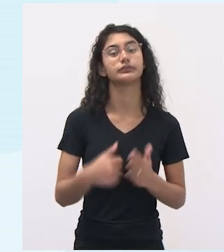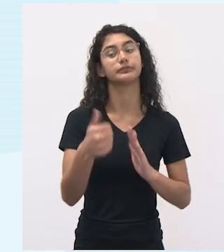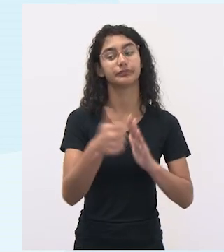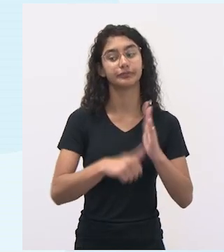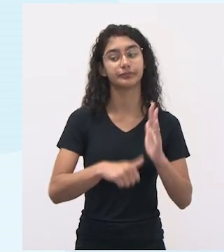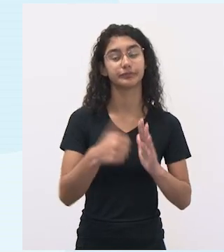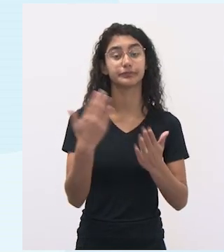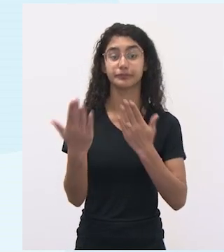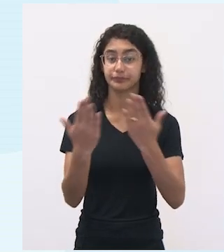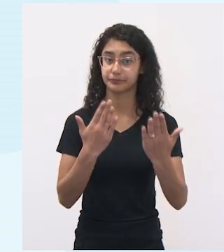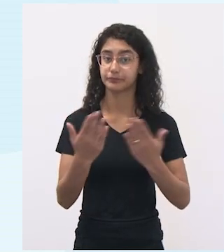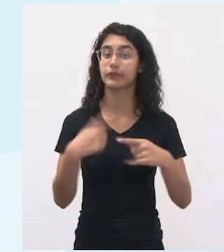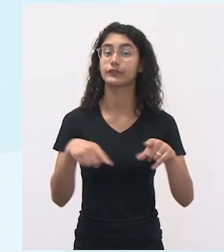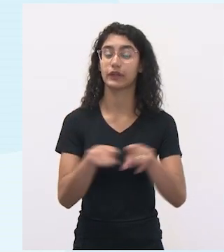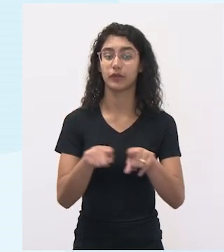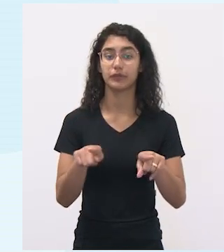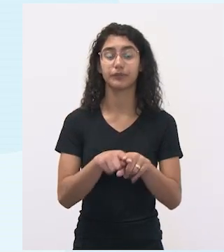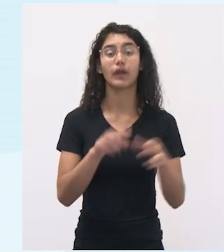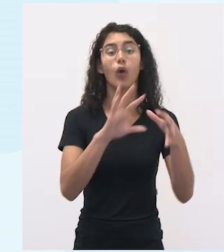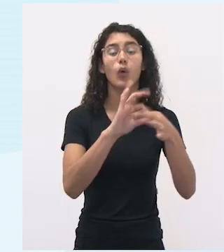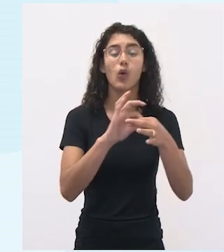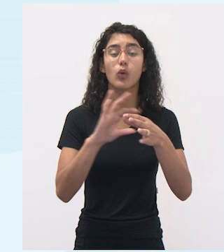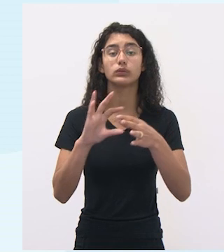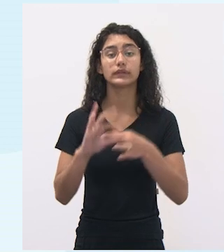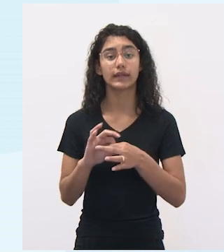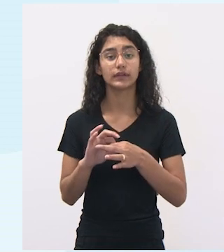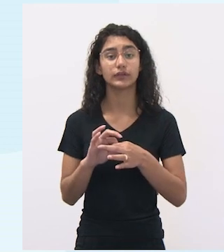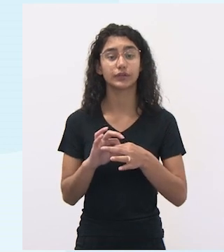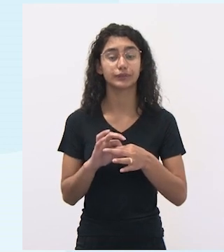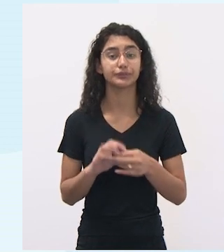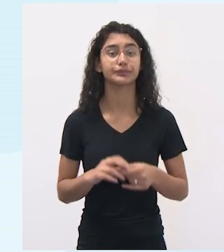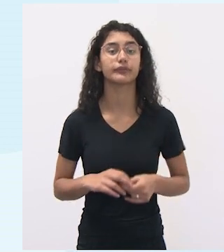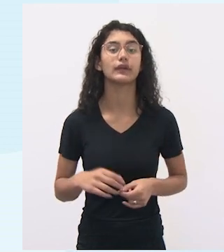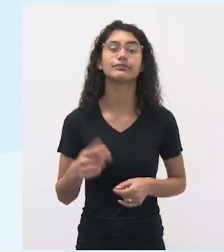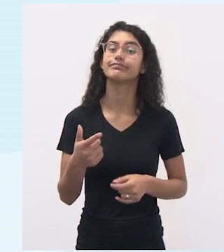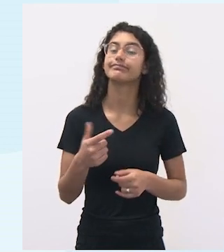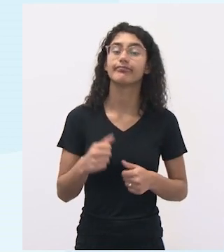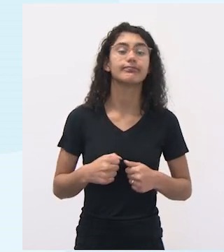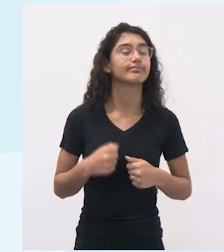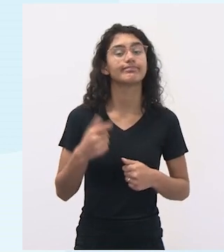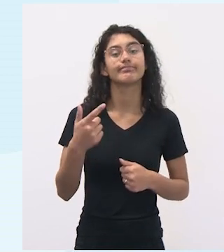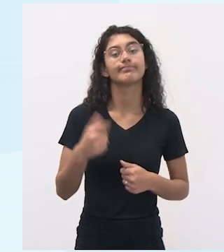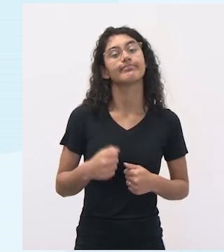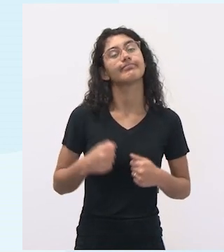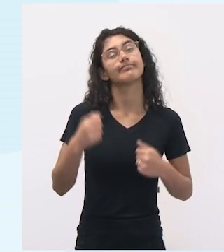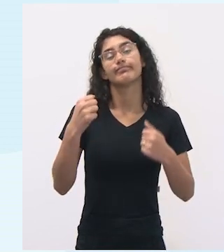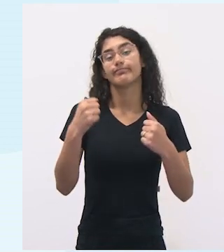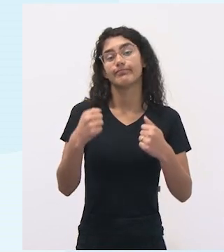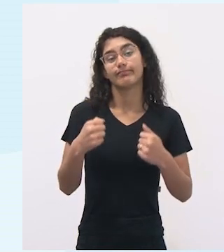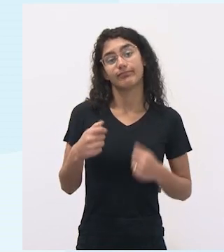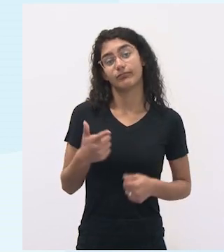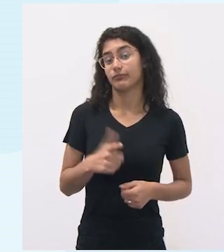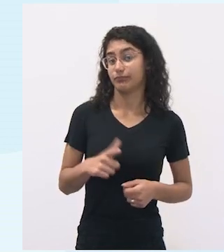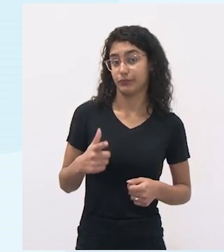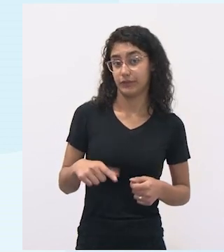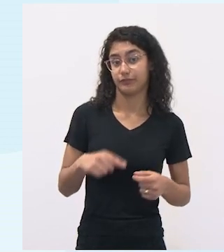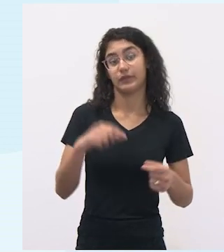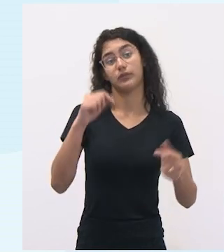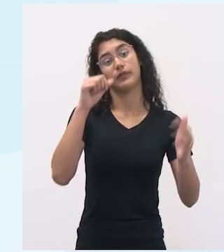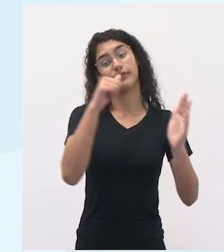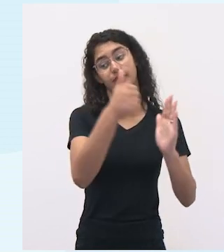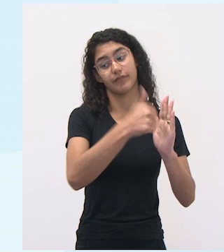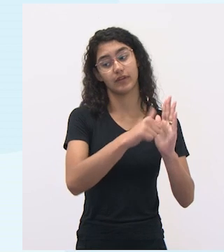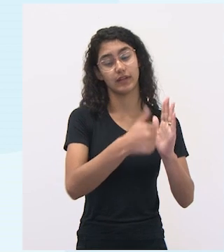comparável. Nós estamos em um contexto em que não foi possível fazer uma avaliação com todas essas características,